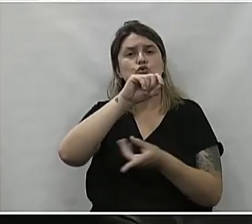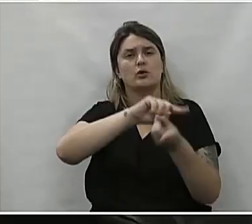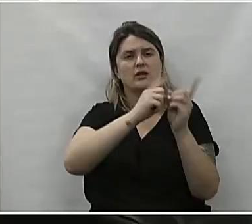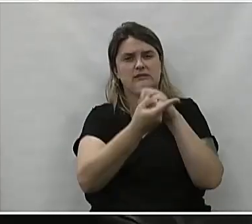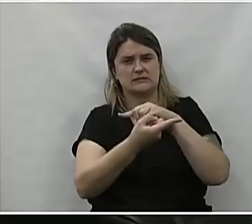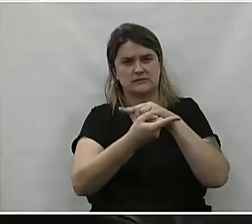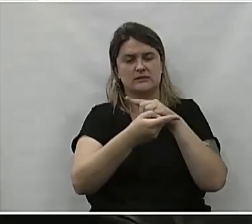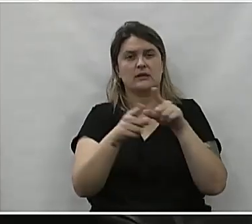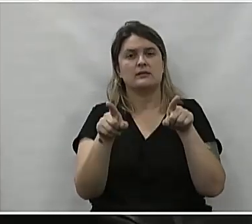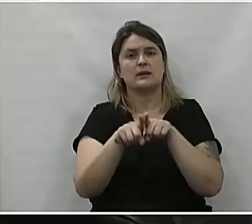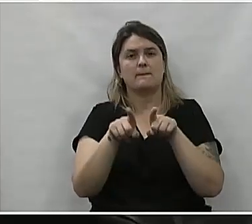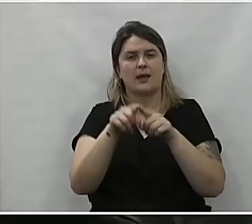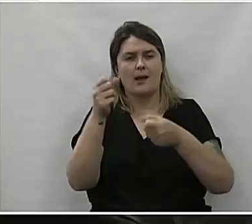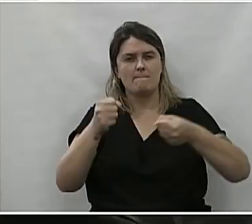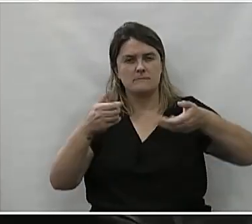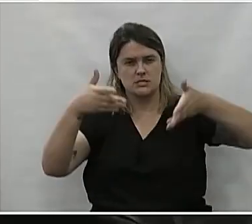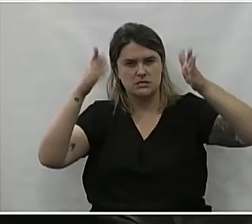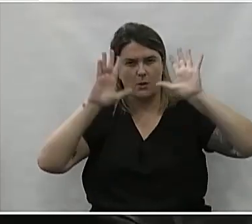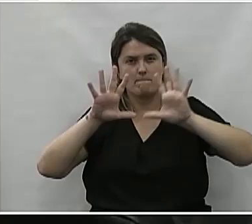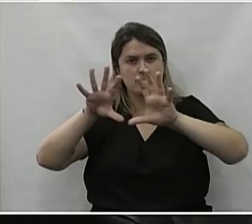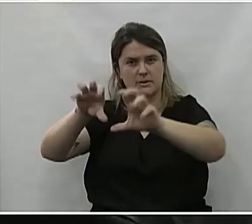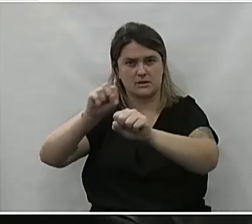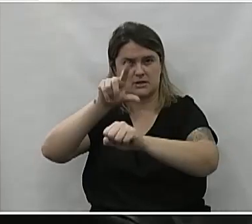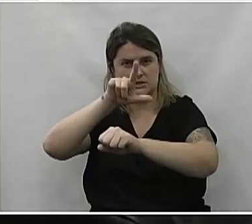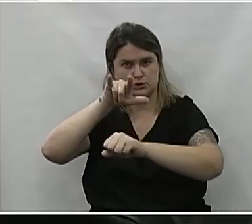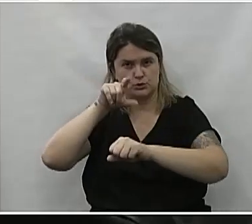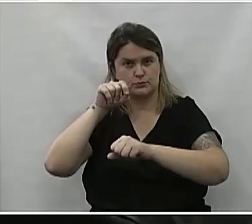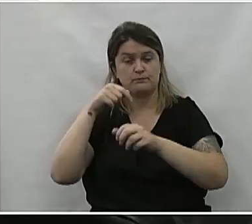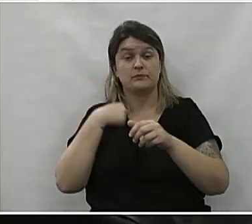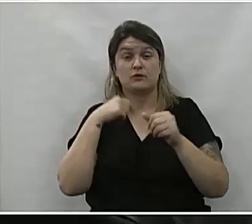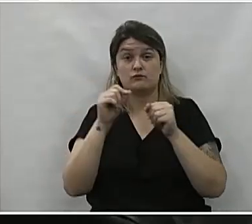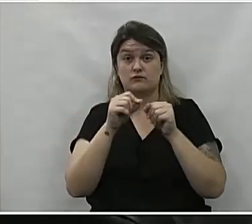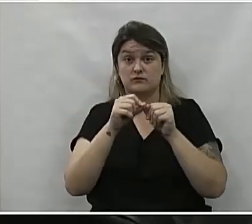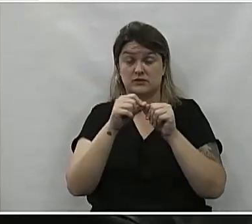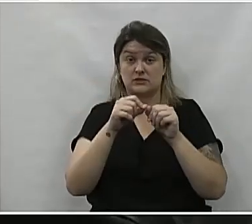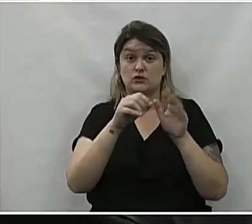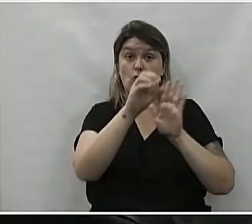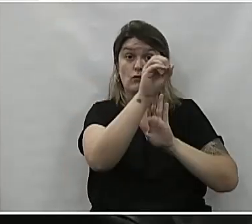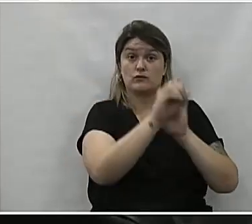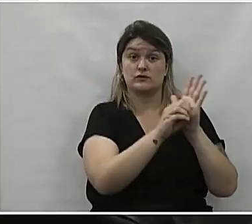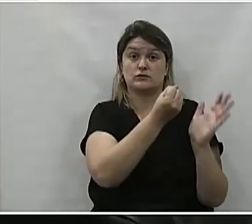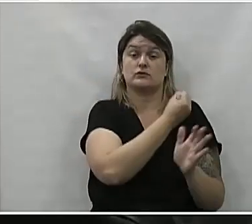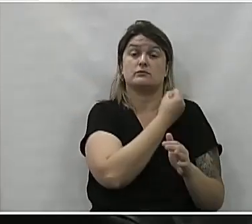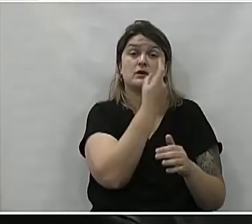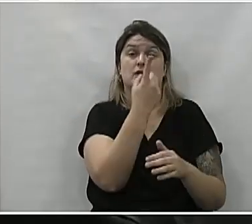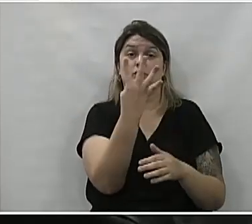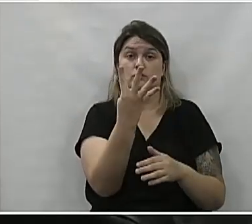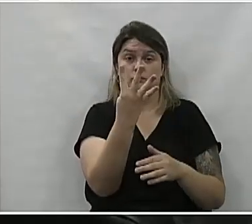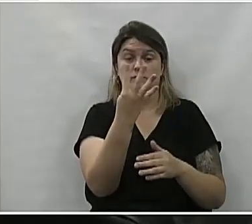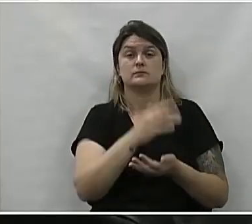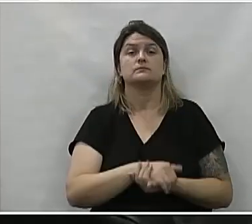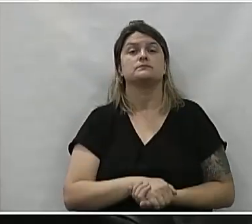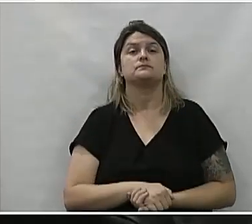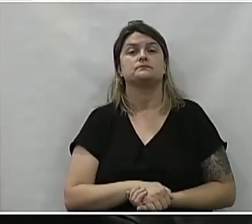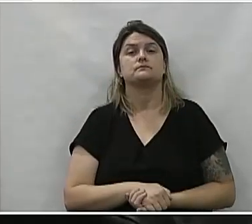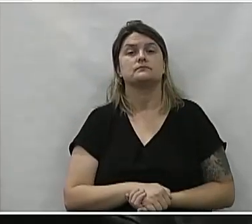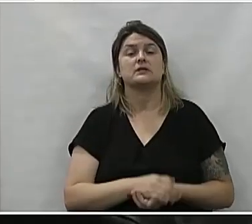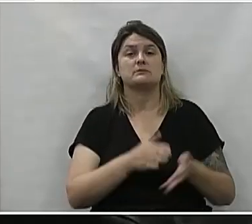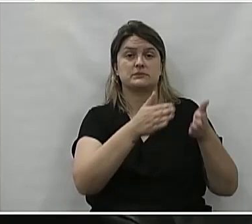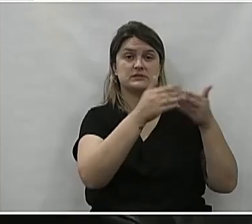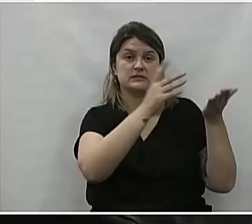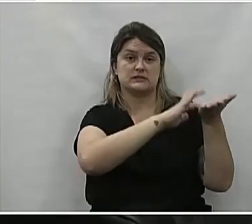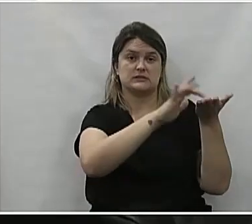reciclado E o lixo orgânico Em nossa cidade Encaminhei Do meu gabinete Ofício número 14 2024 Ao